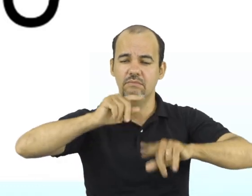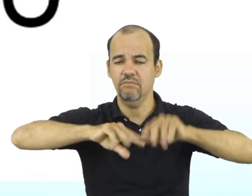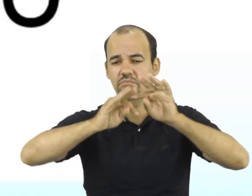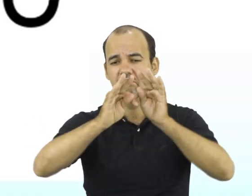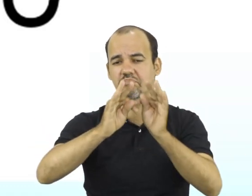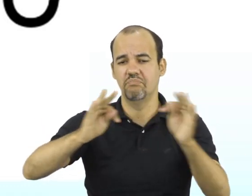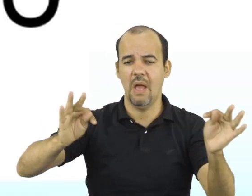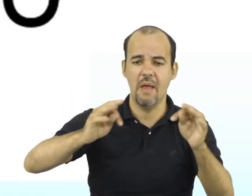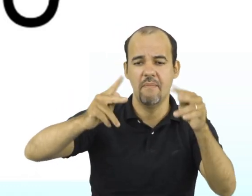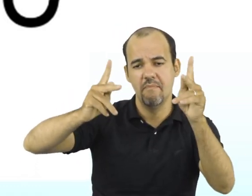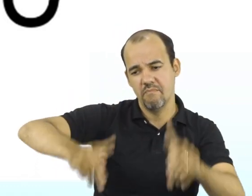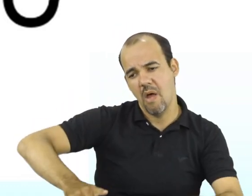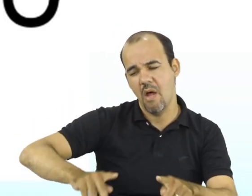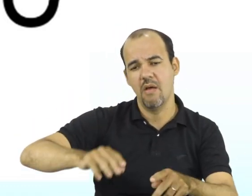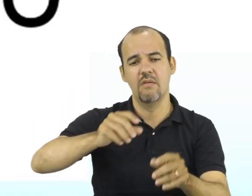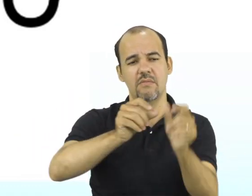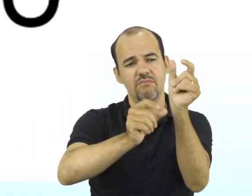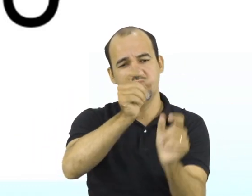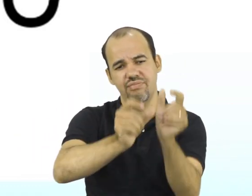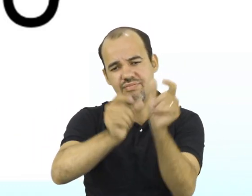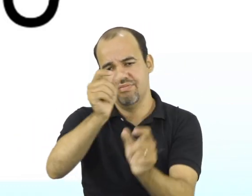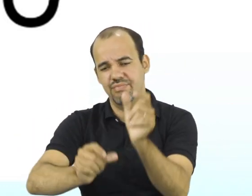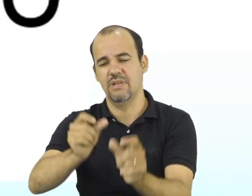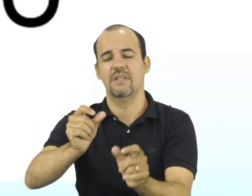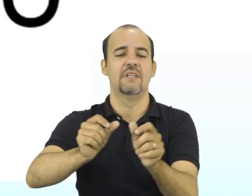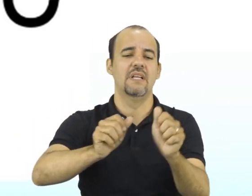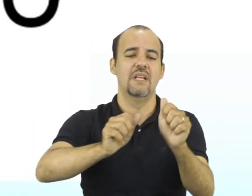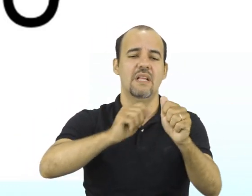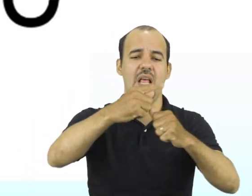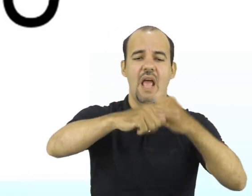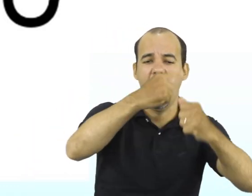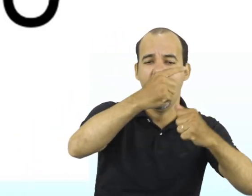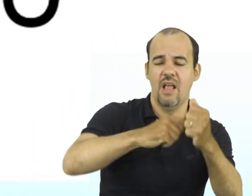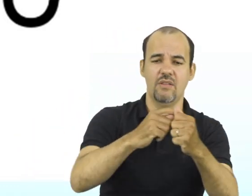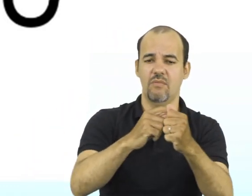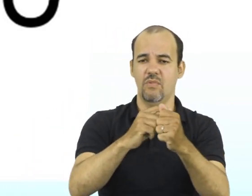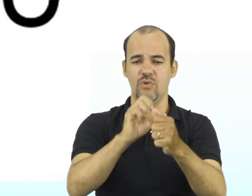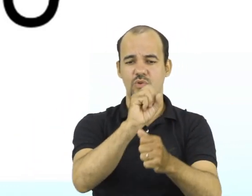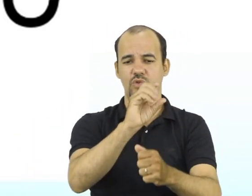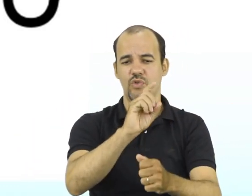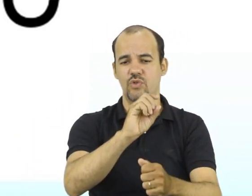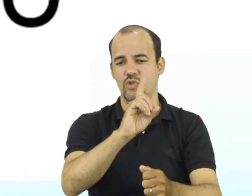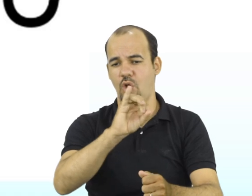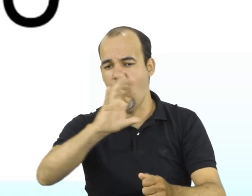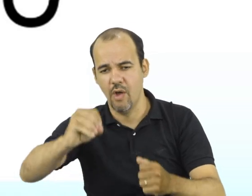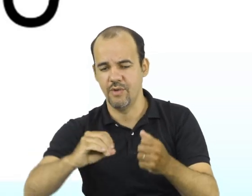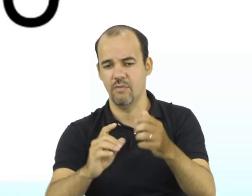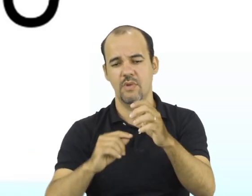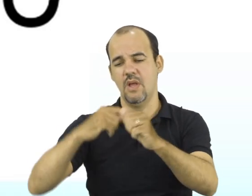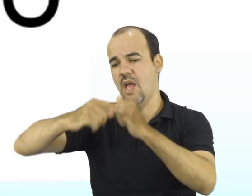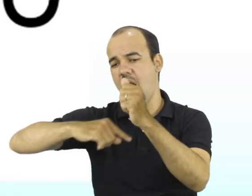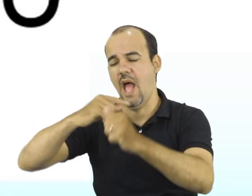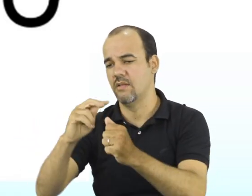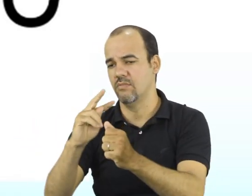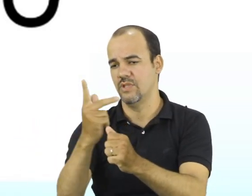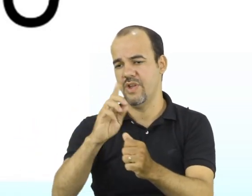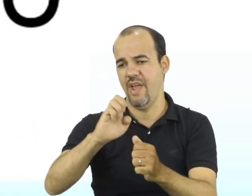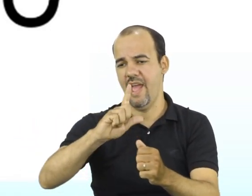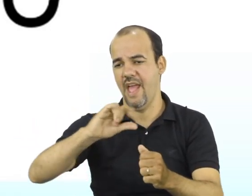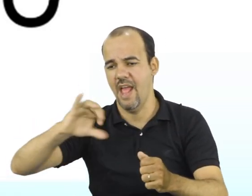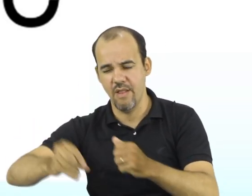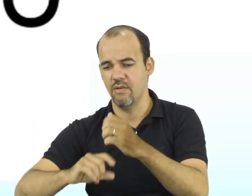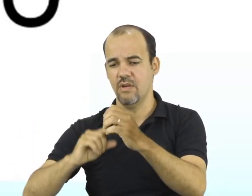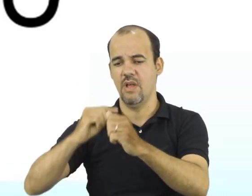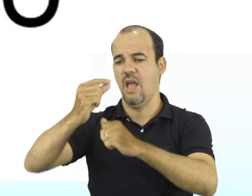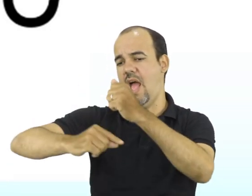né? Cada elemento lá composto por átomos, tá? Por exemplo, átomo de sódio, átomo de hélio, átomo